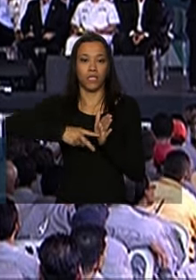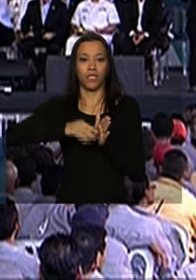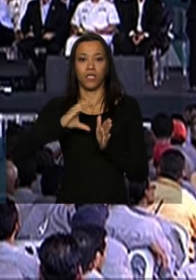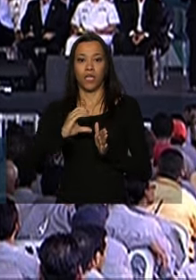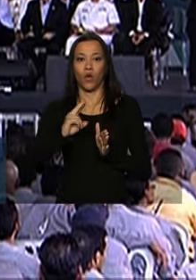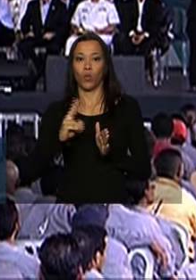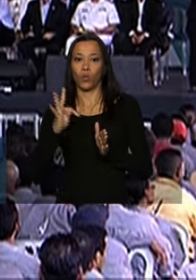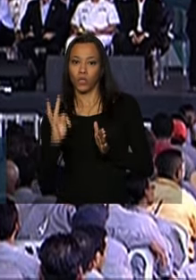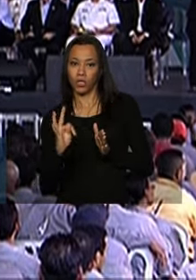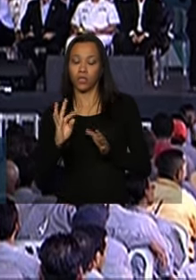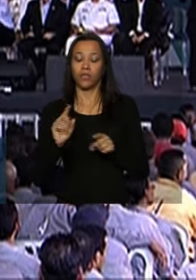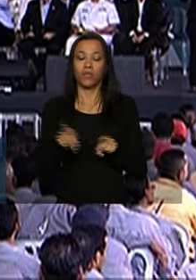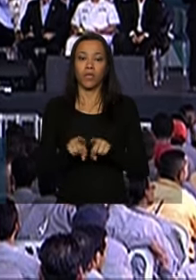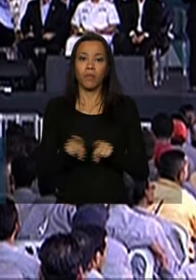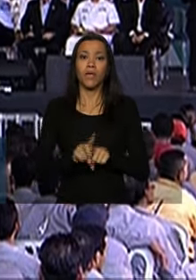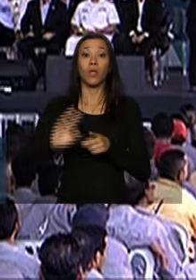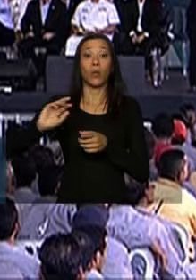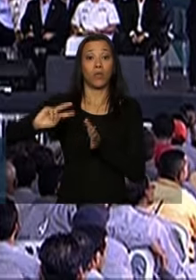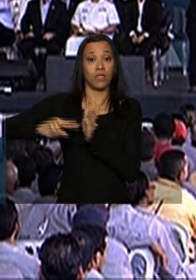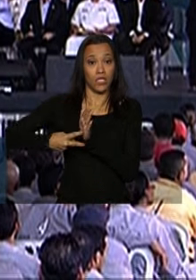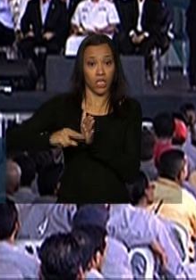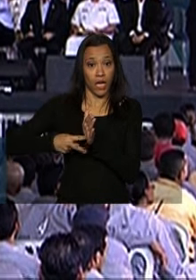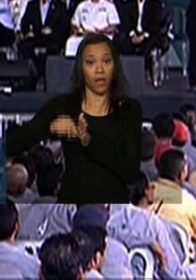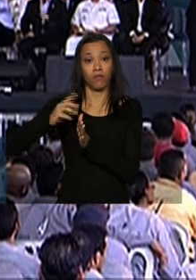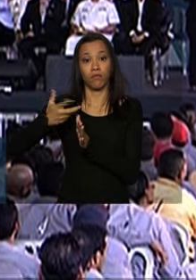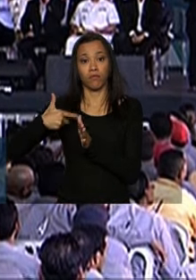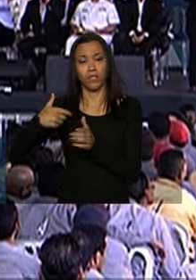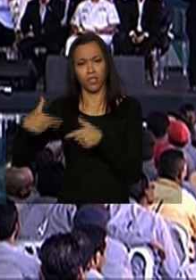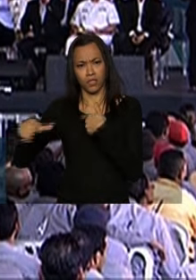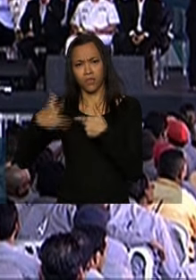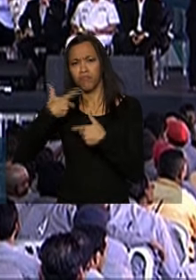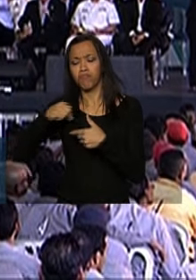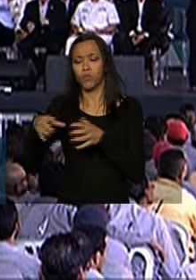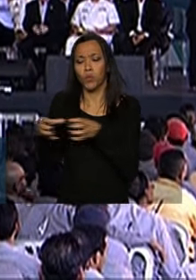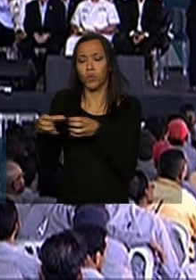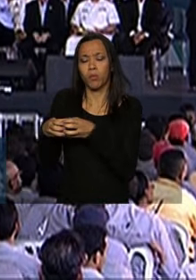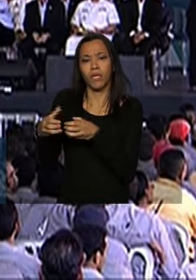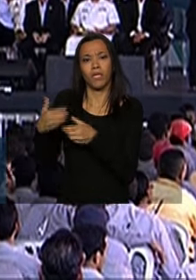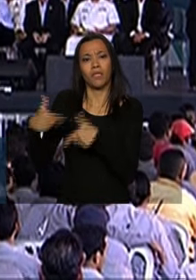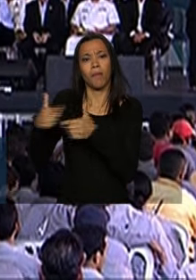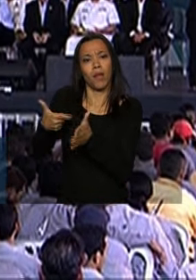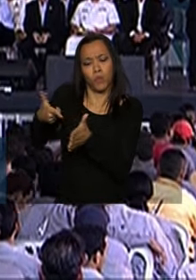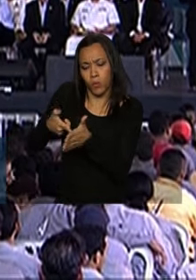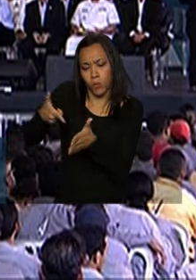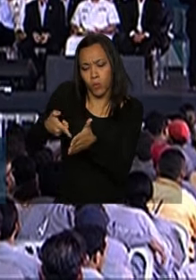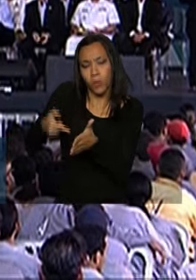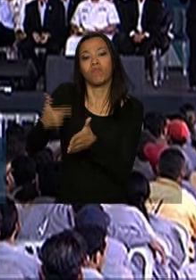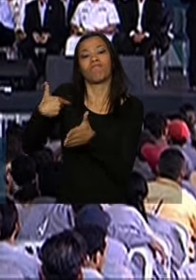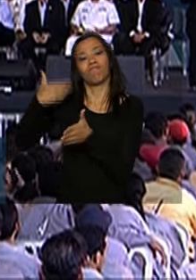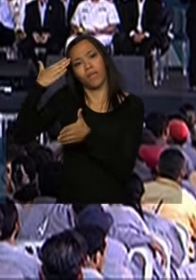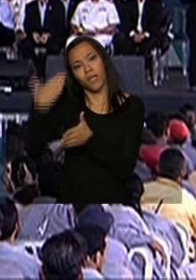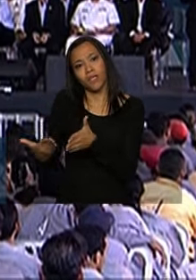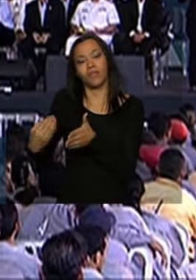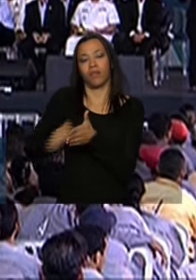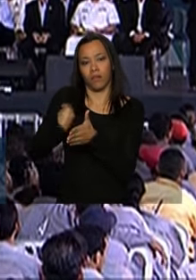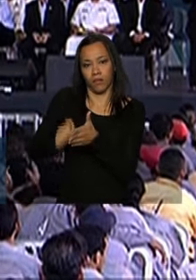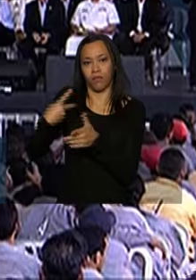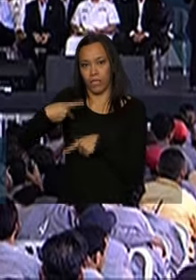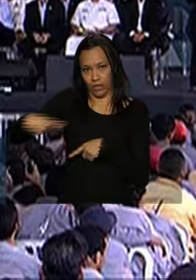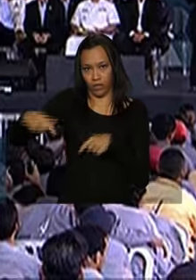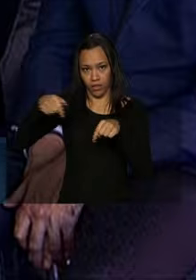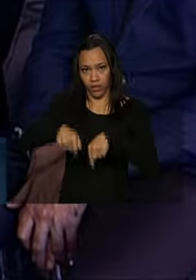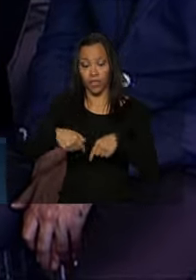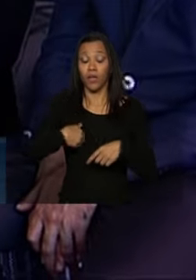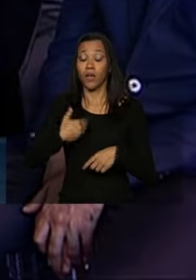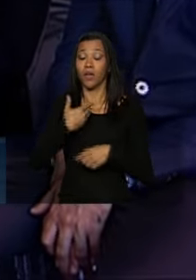o presidente estadual do Sindicato dos Metalúrgicos, Henrique Gomes do Nascimento. Cumprimento, senhores e